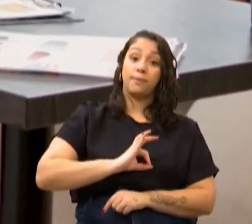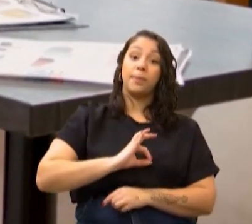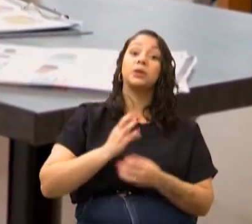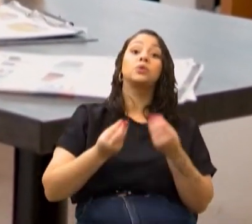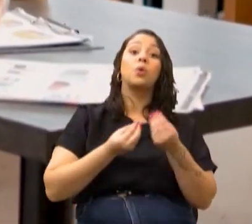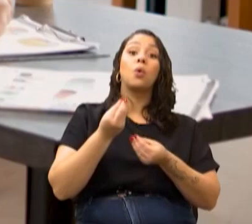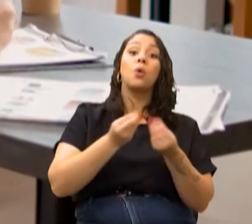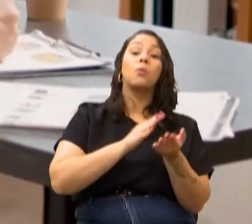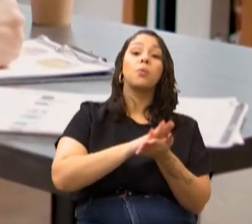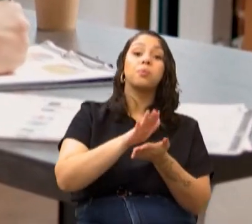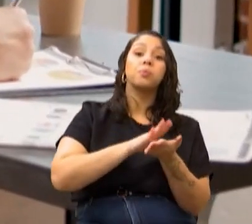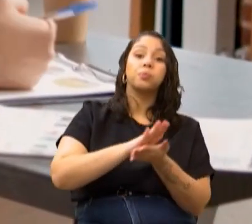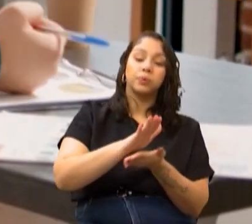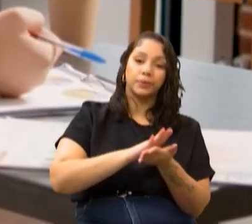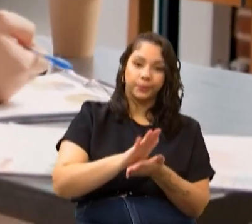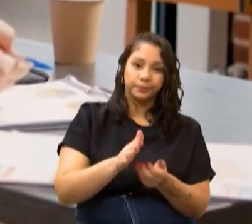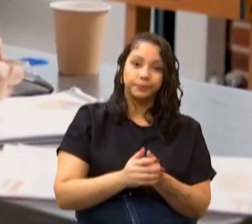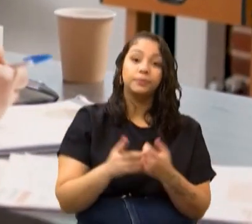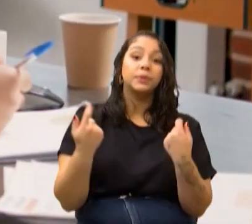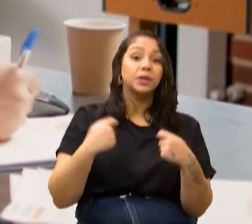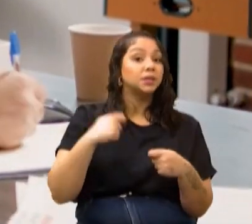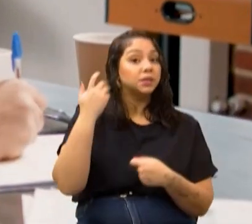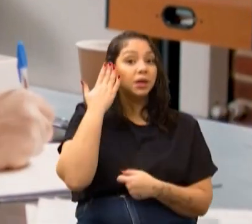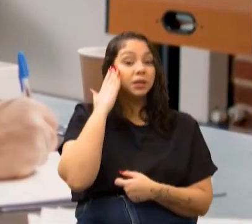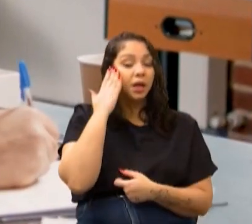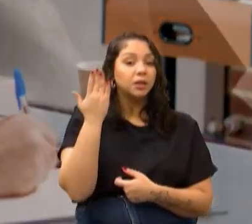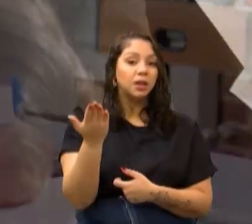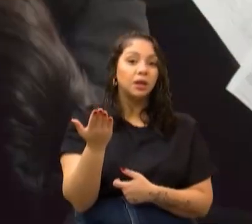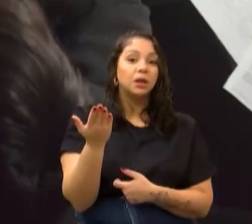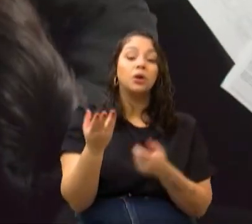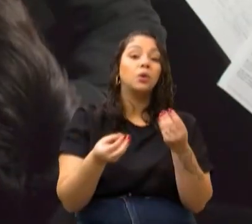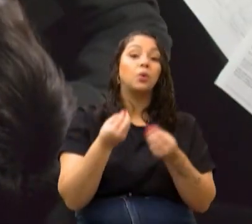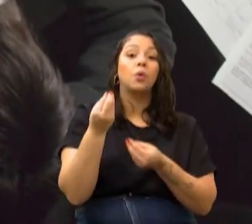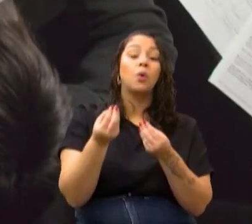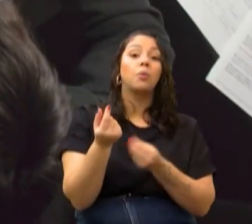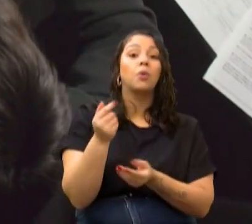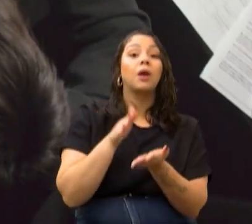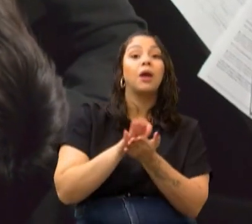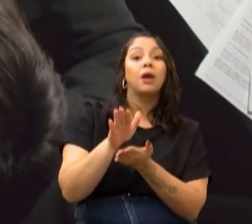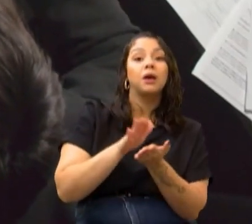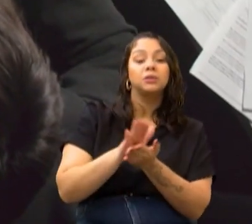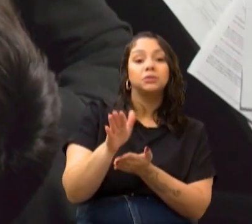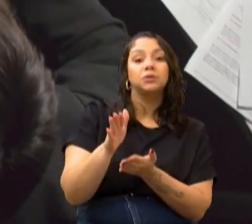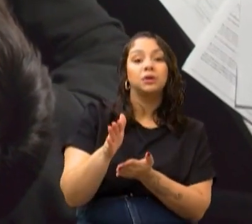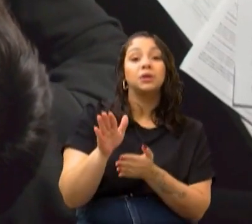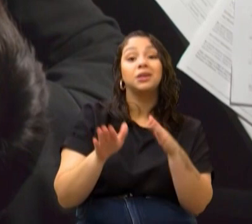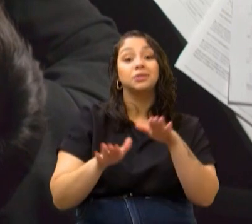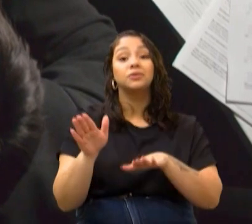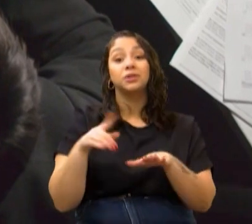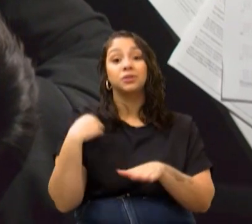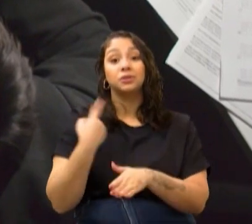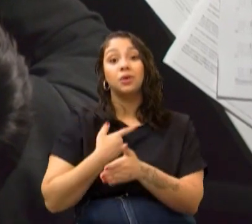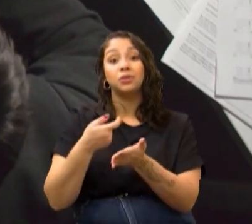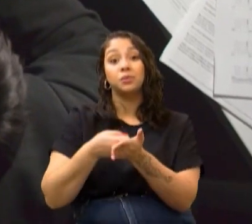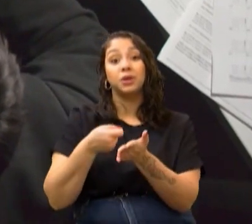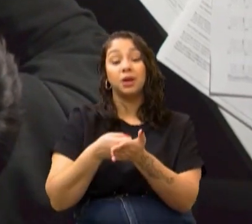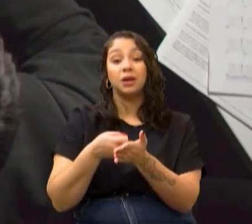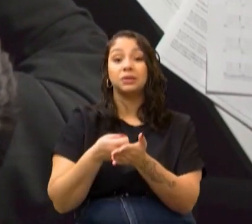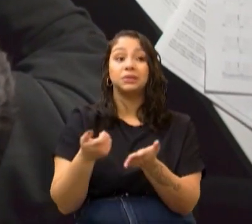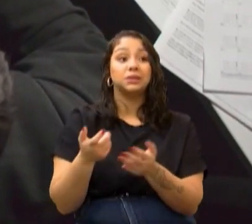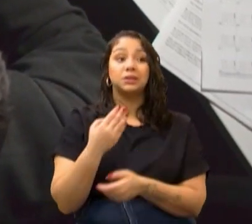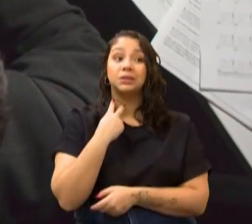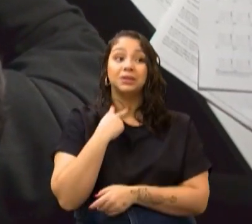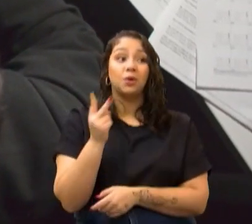ganha, importa como você gasta. Então a gente precisa entender a forma como a gente pode gastar e muitas vezes a gente vai